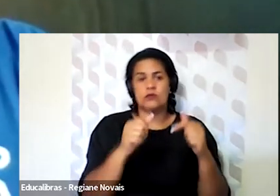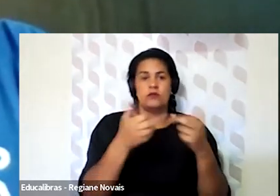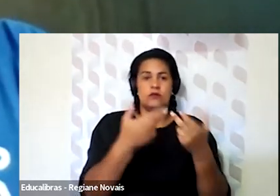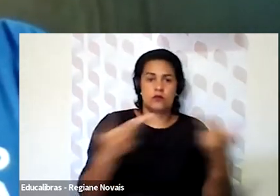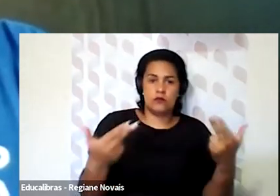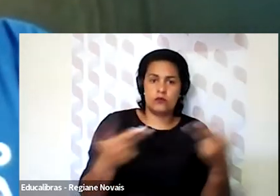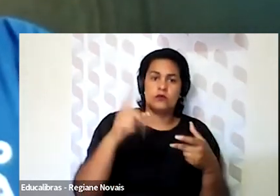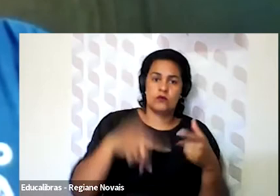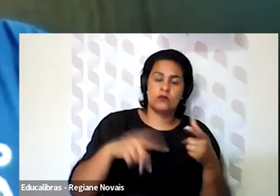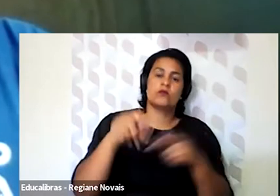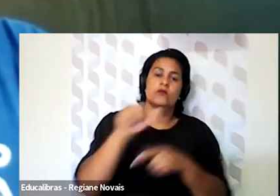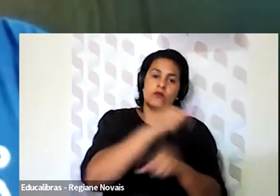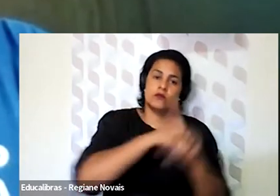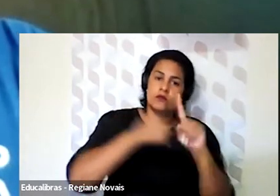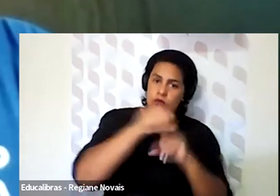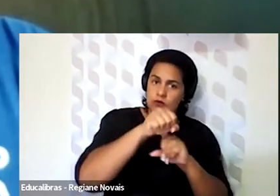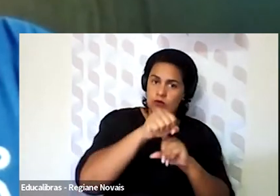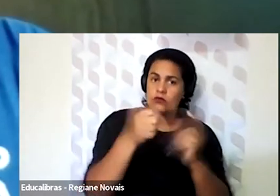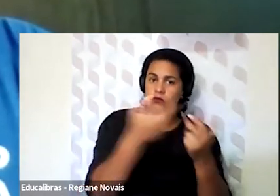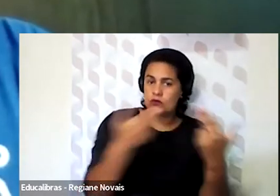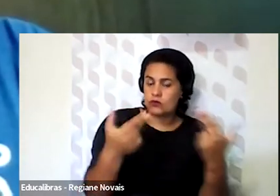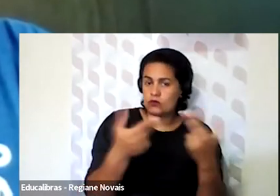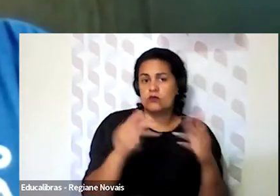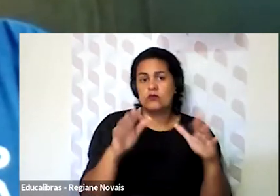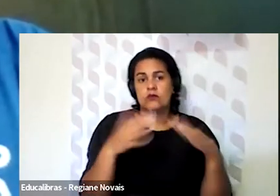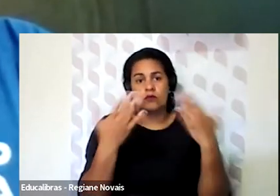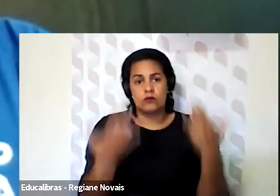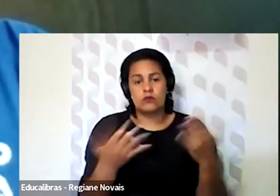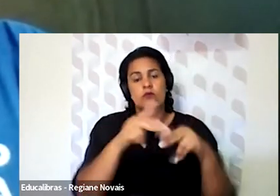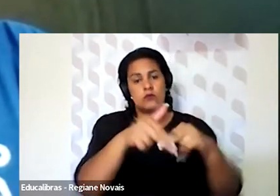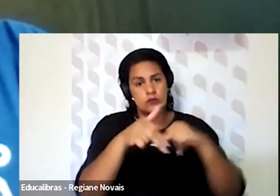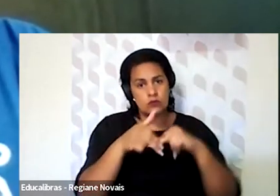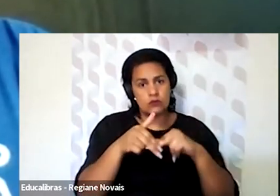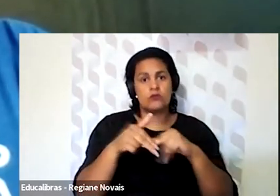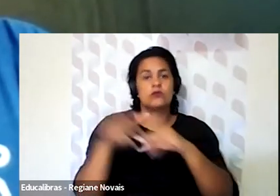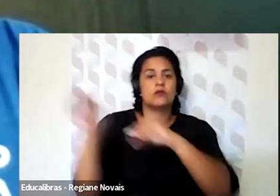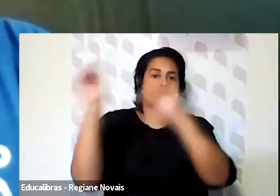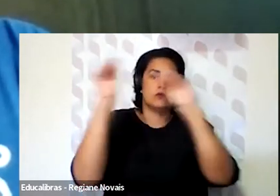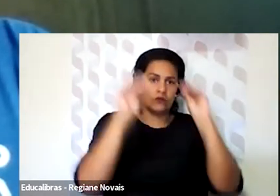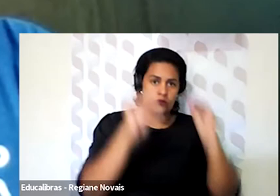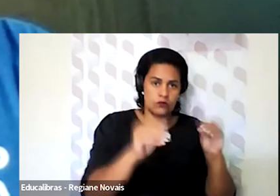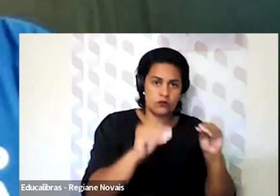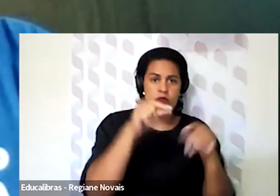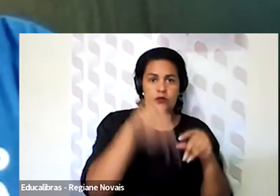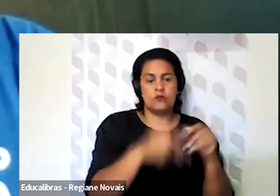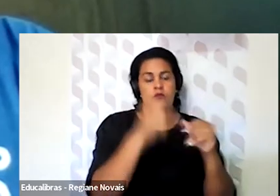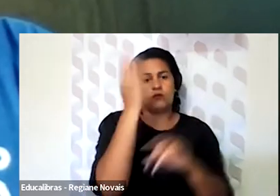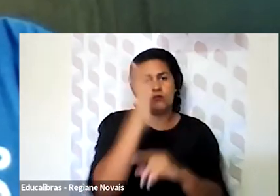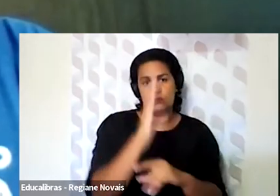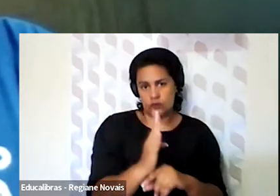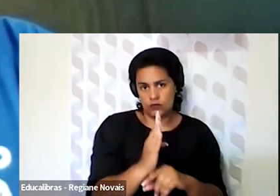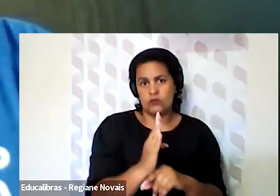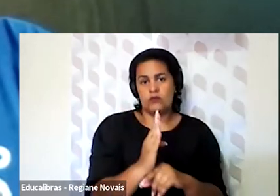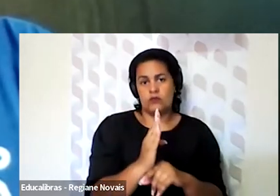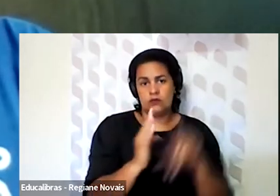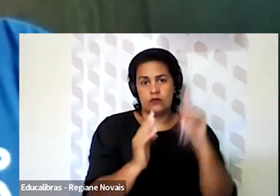todo na época, justamente por isso que ela vem para o Brasil. Então, é uma igreja que não se mete em